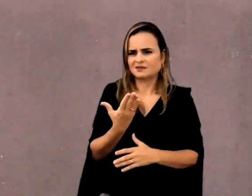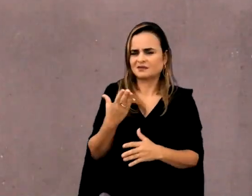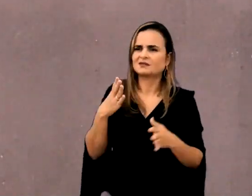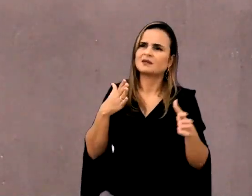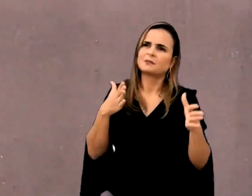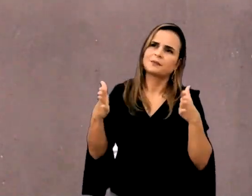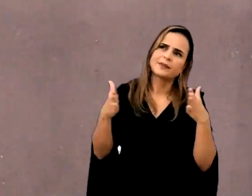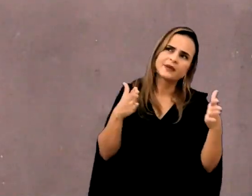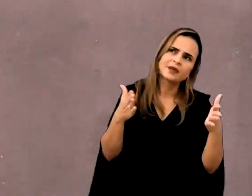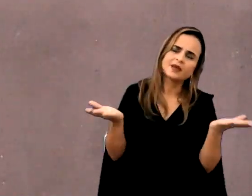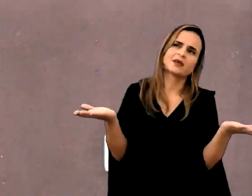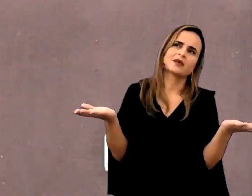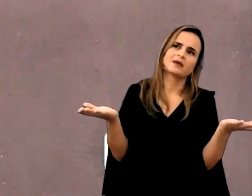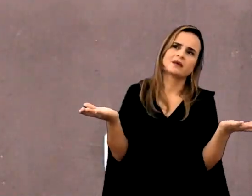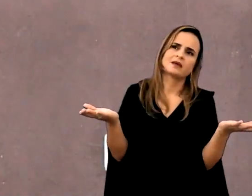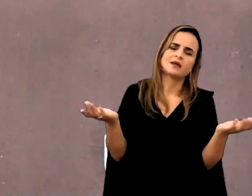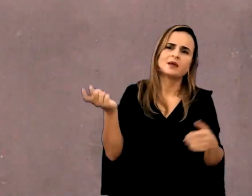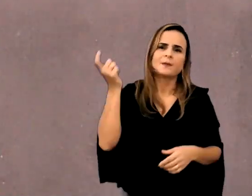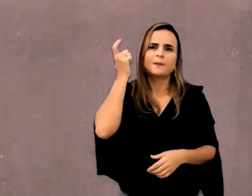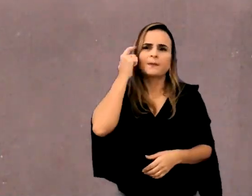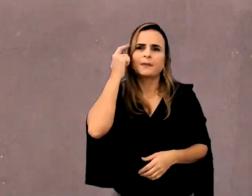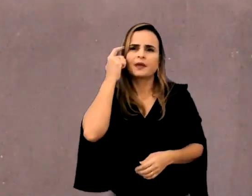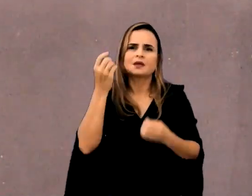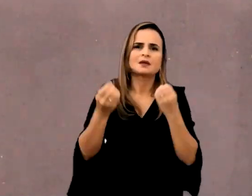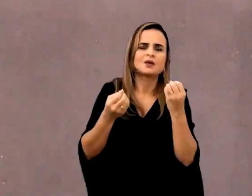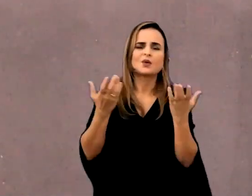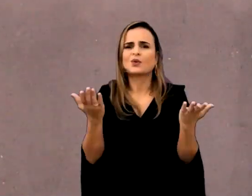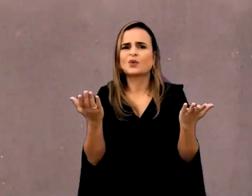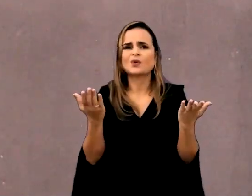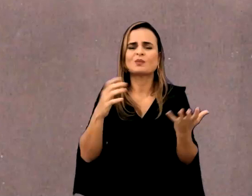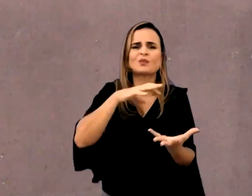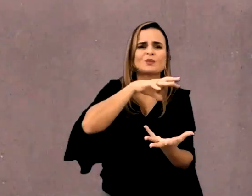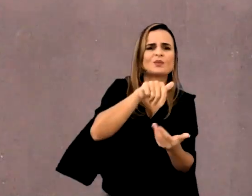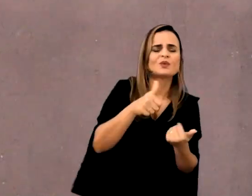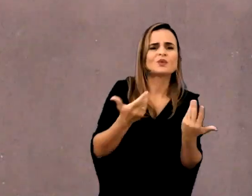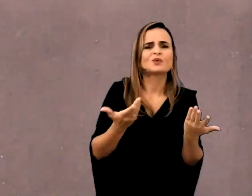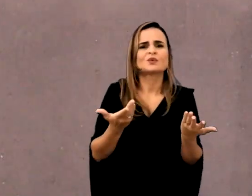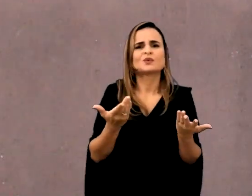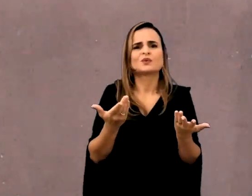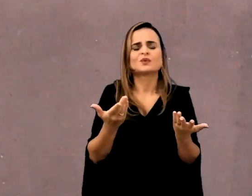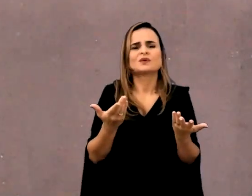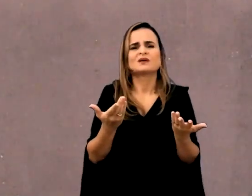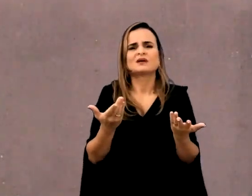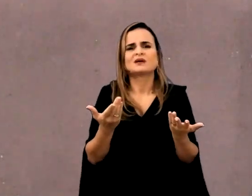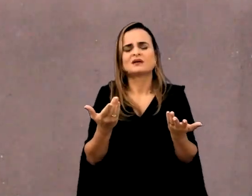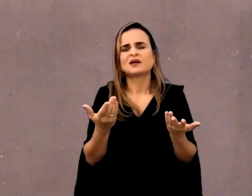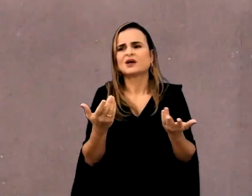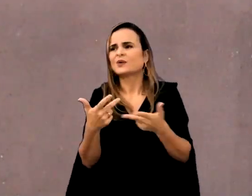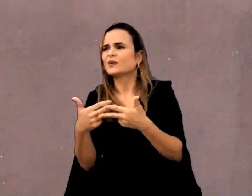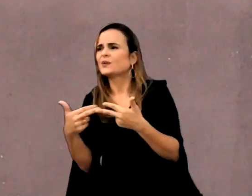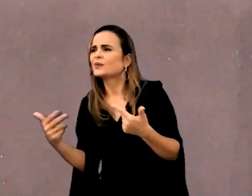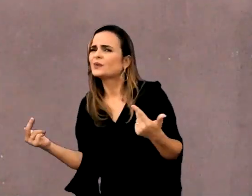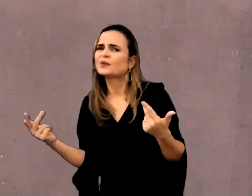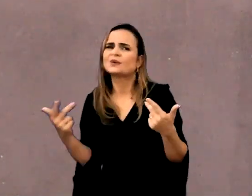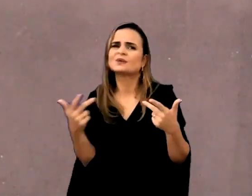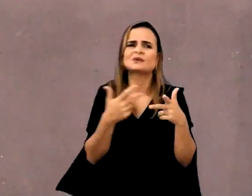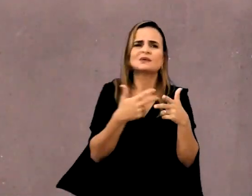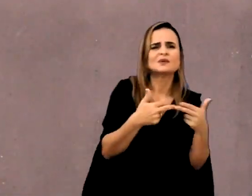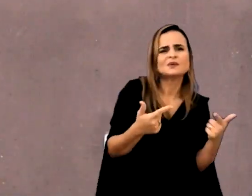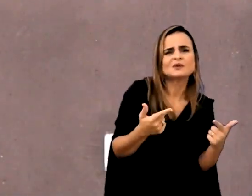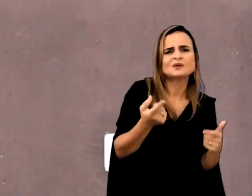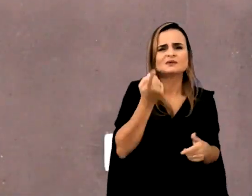que nós não vamos ver recurso de forma nenhuma na terra. De jeito nenhum. Olhamos para um lado, olhamos para